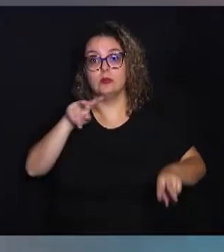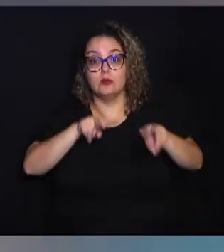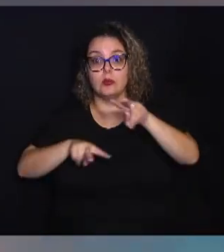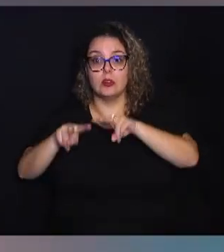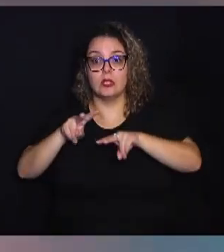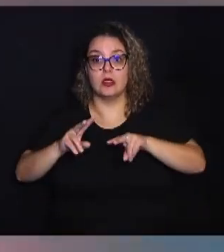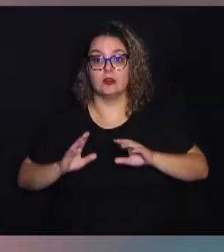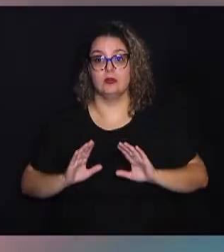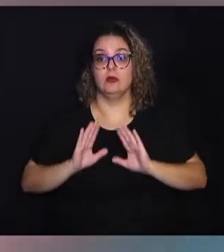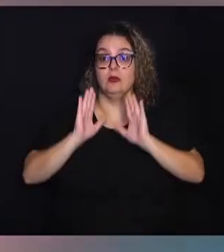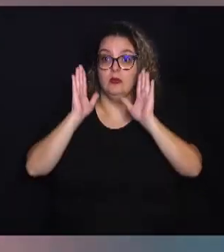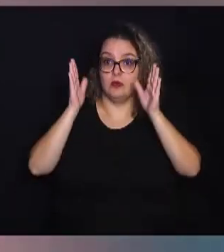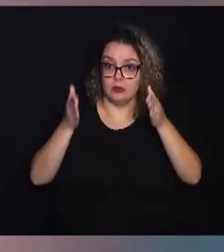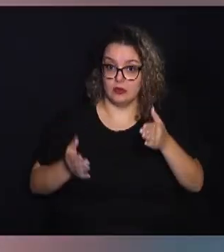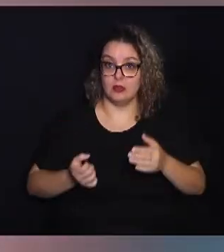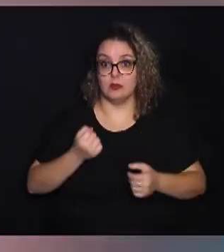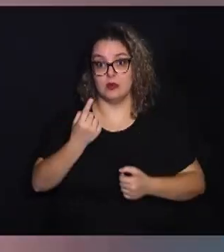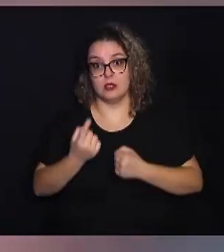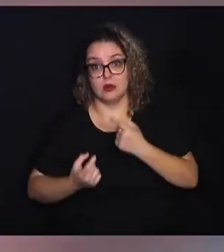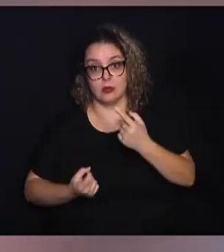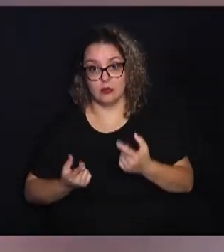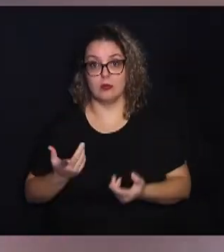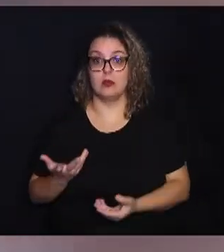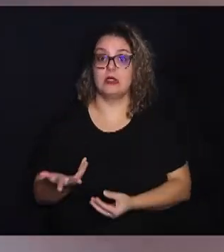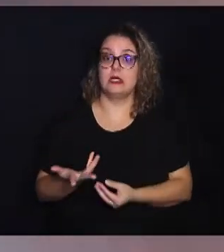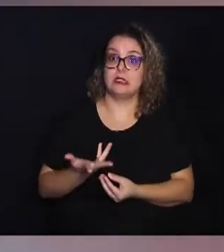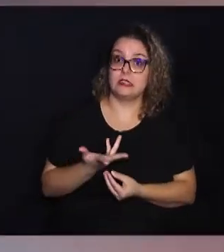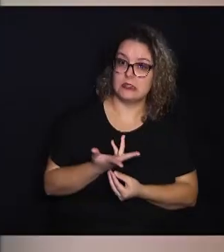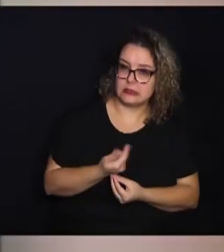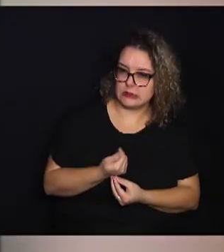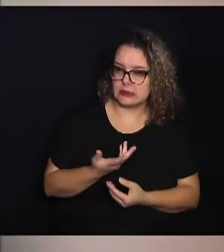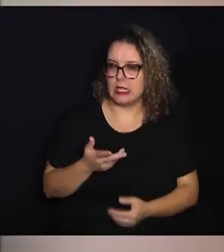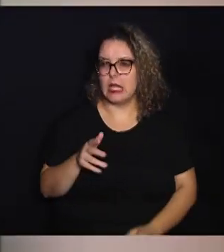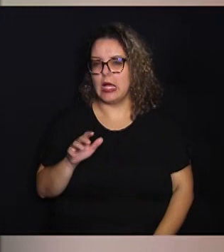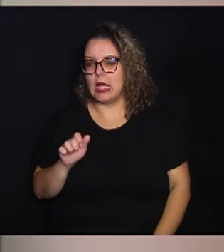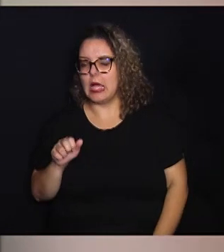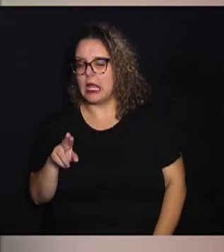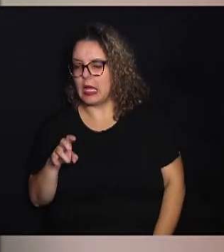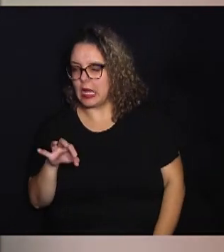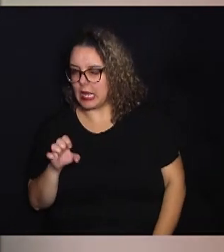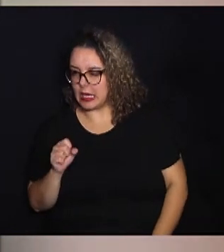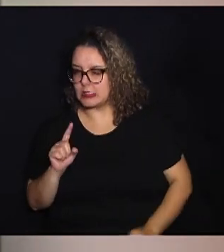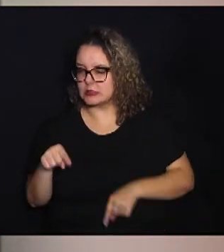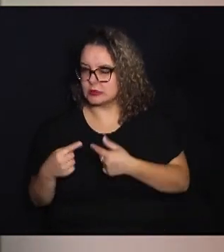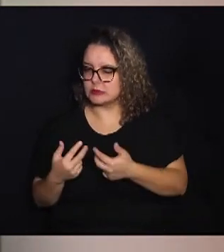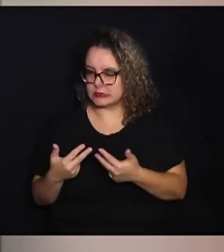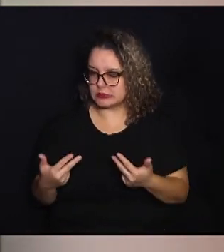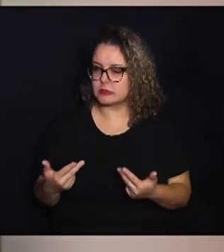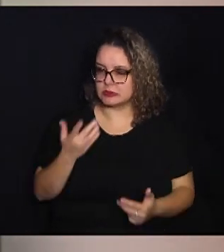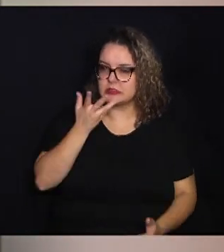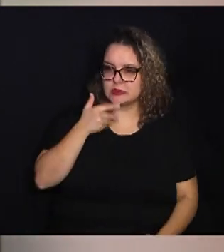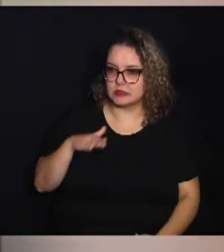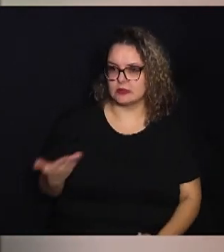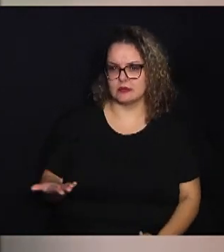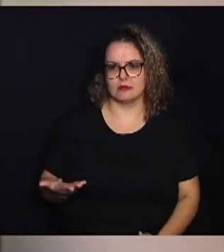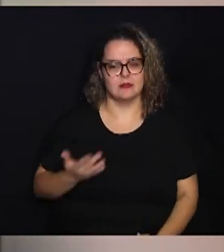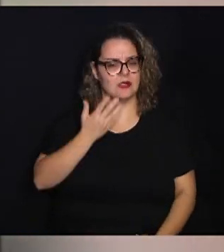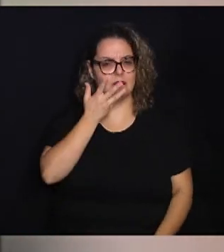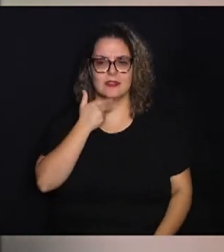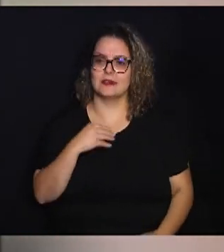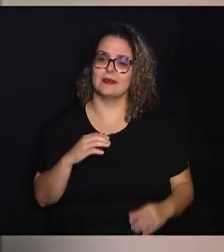voltado para certas artes? Tem, mas é uma criança meiga e